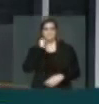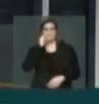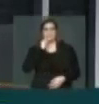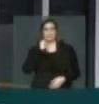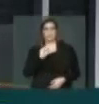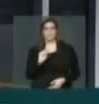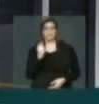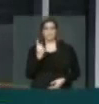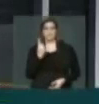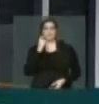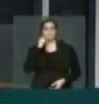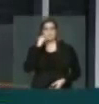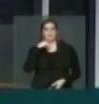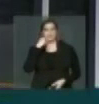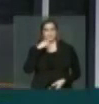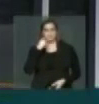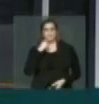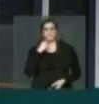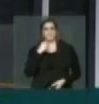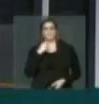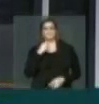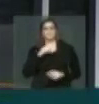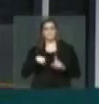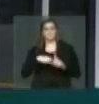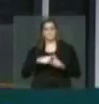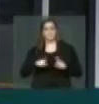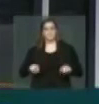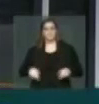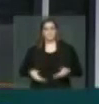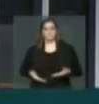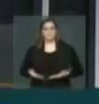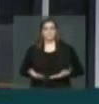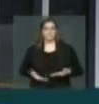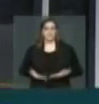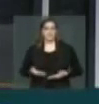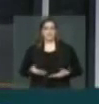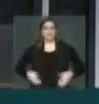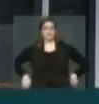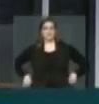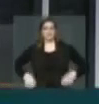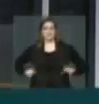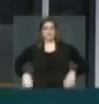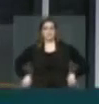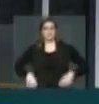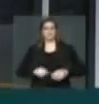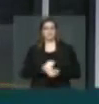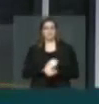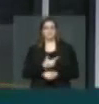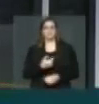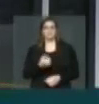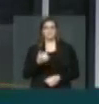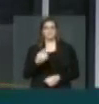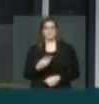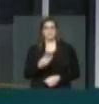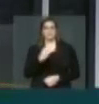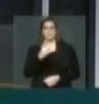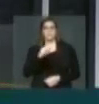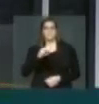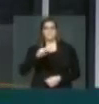com 81 senadores, e mais os funcionários do Senado, gastou em 2013